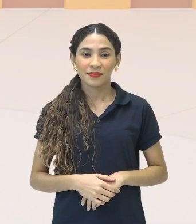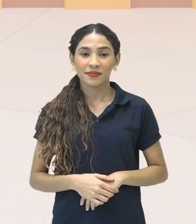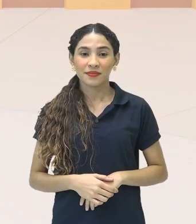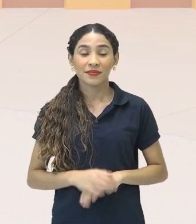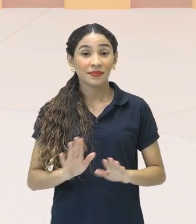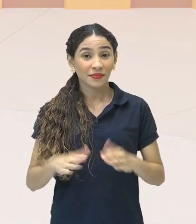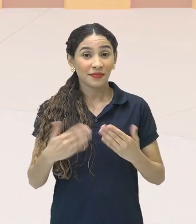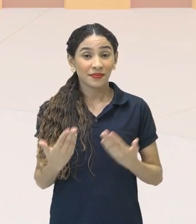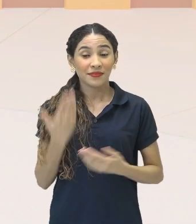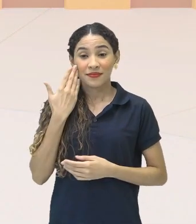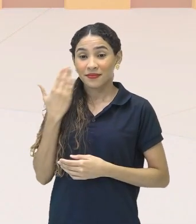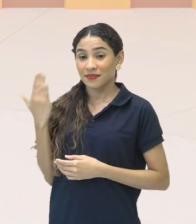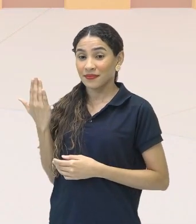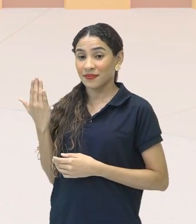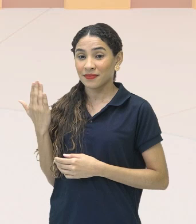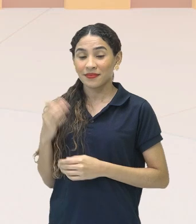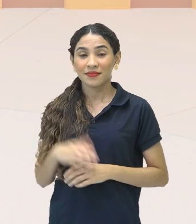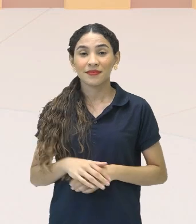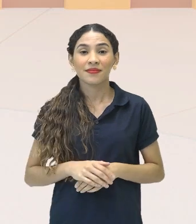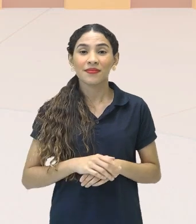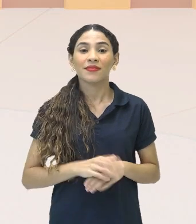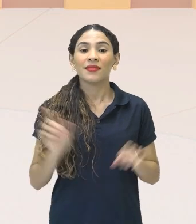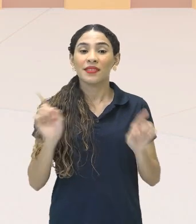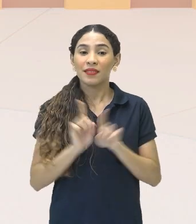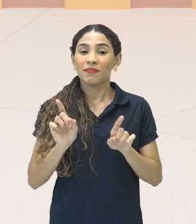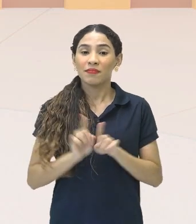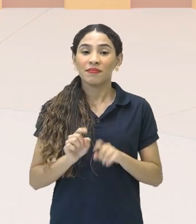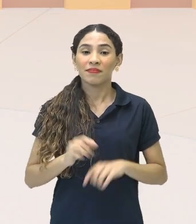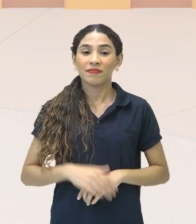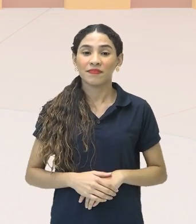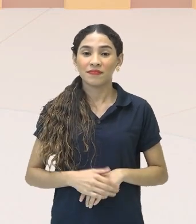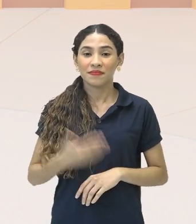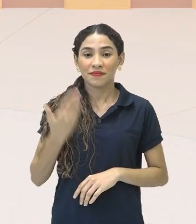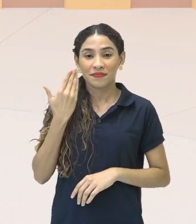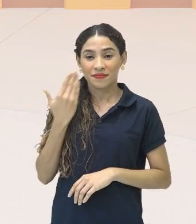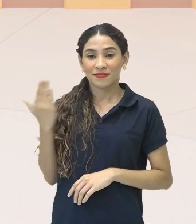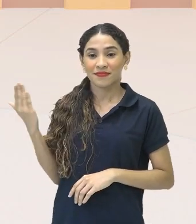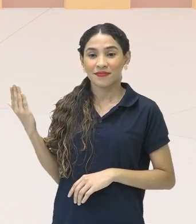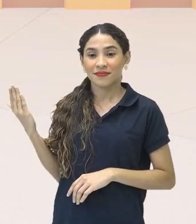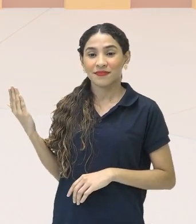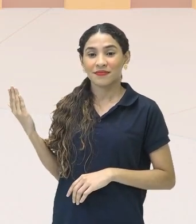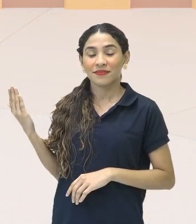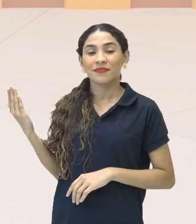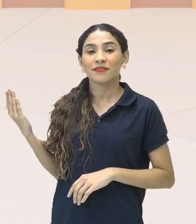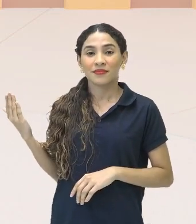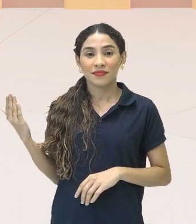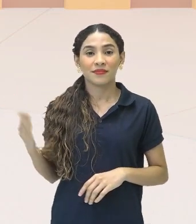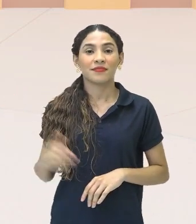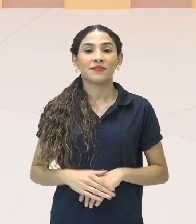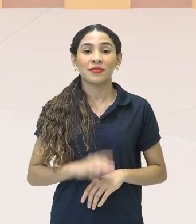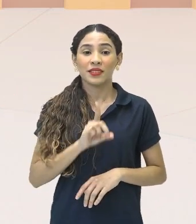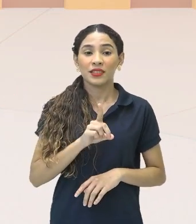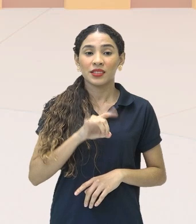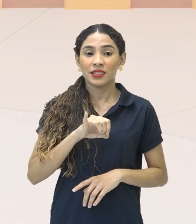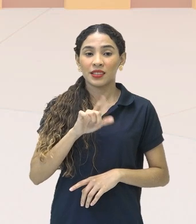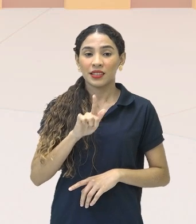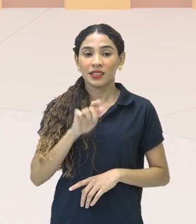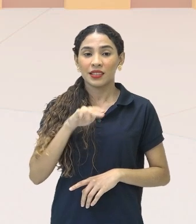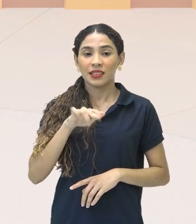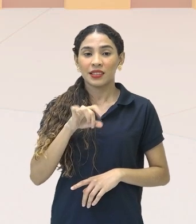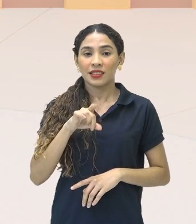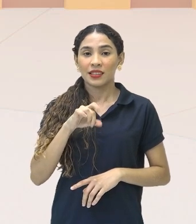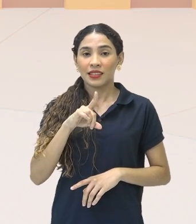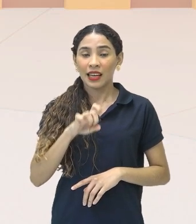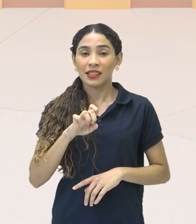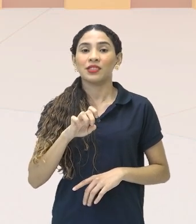E essa dignidade humana, né, ela está aqui, né, bem grandona para a gente ver.